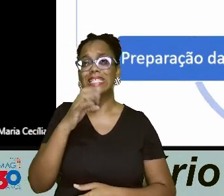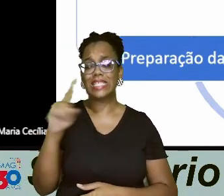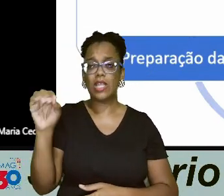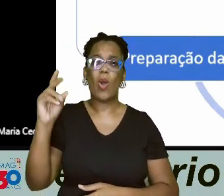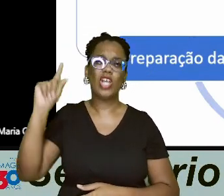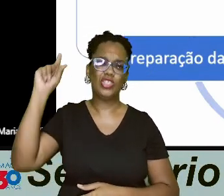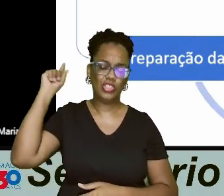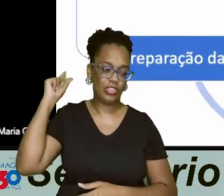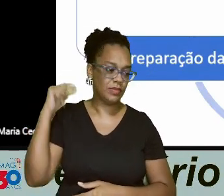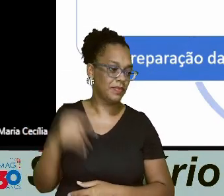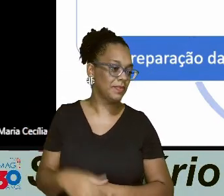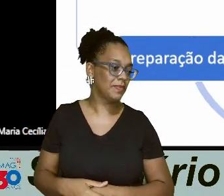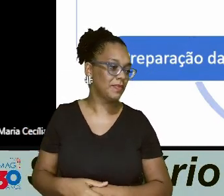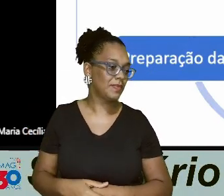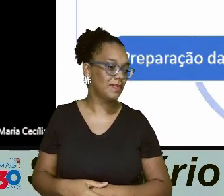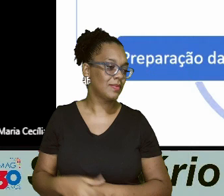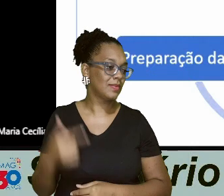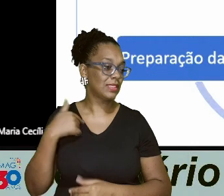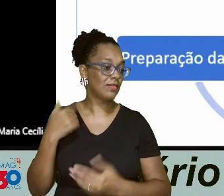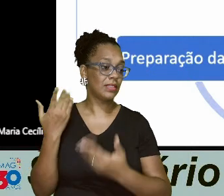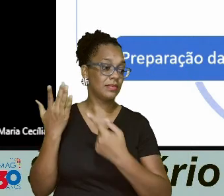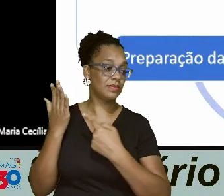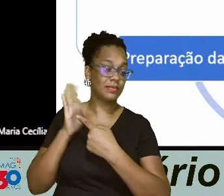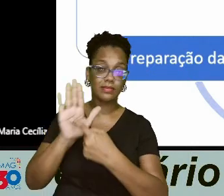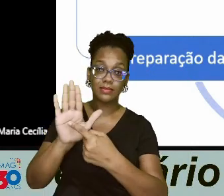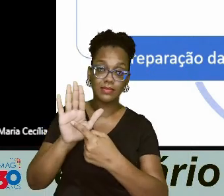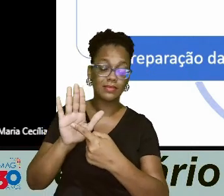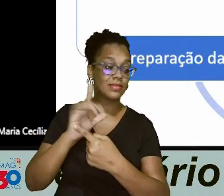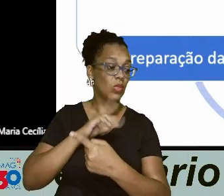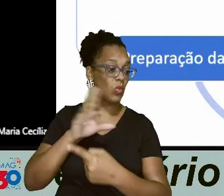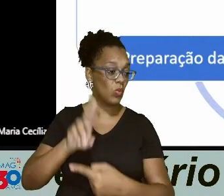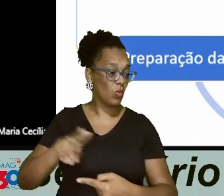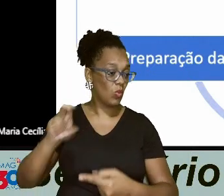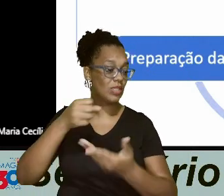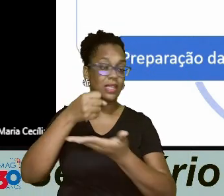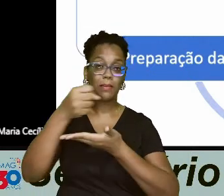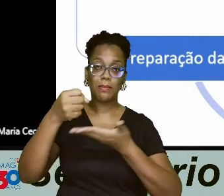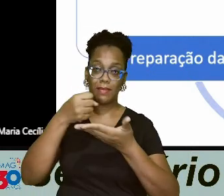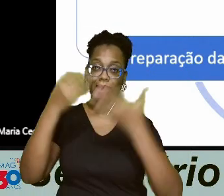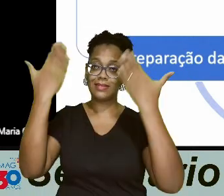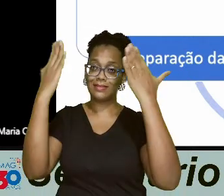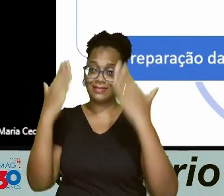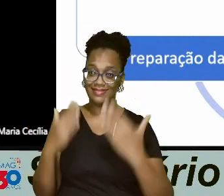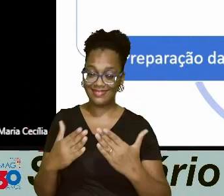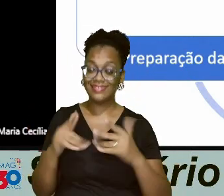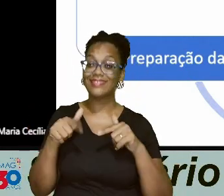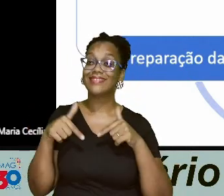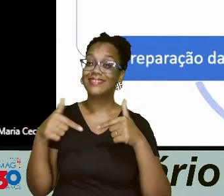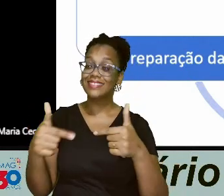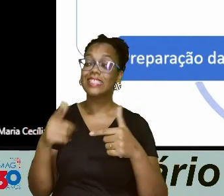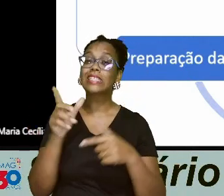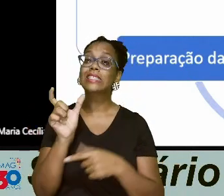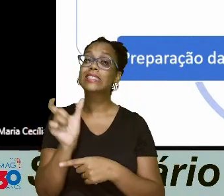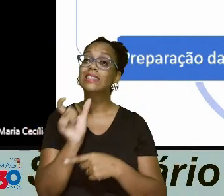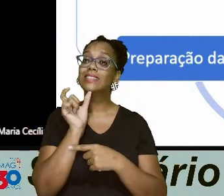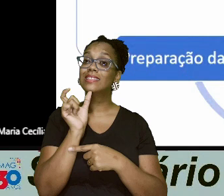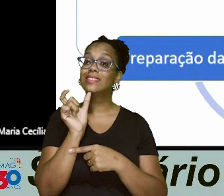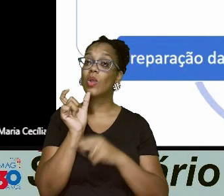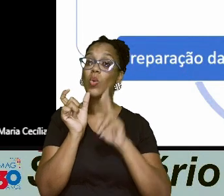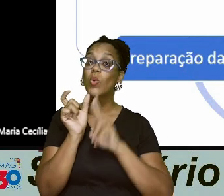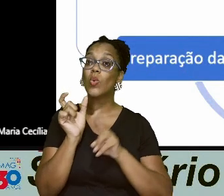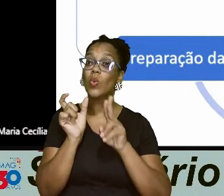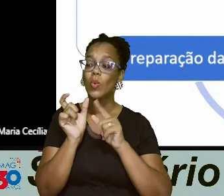a gente definiu a amostra a partir dessa base de dados, aplicando termos que nos levassem